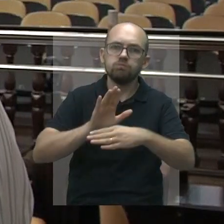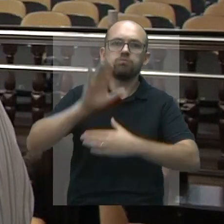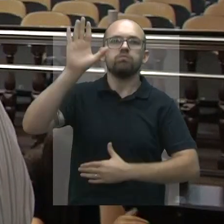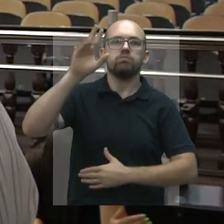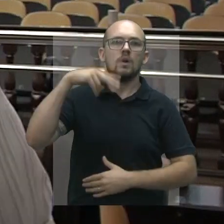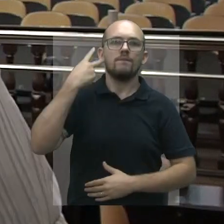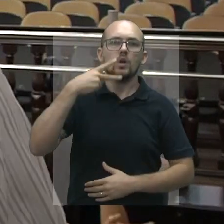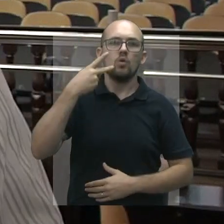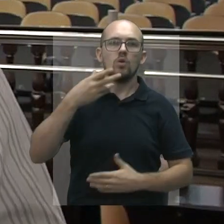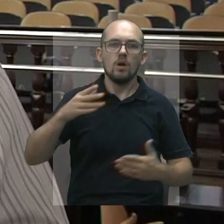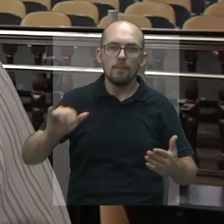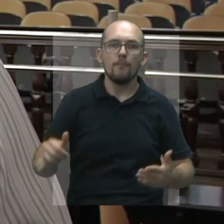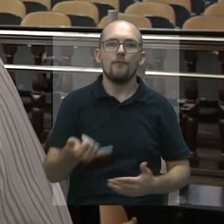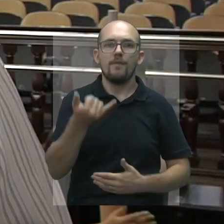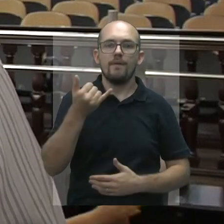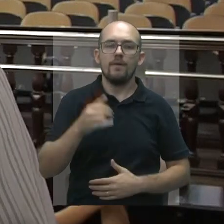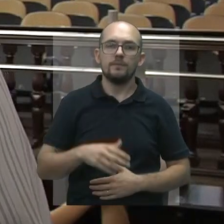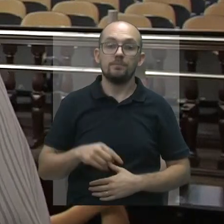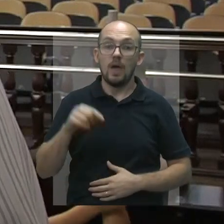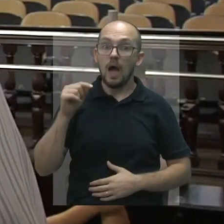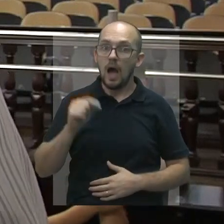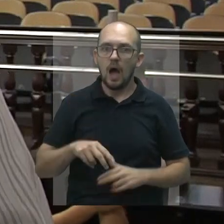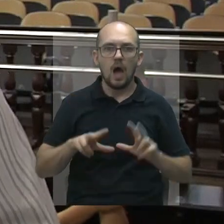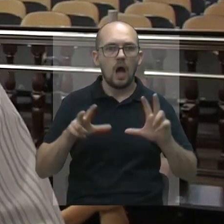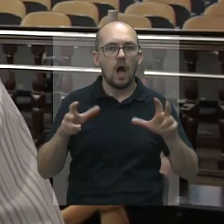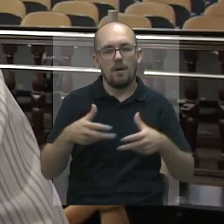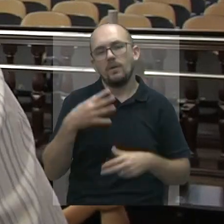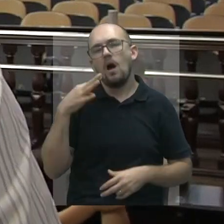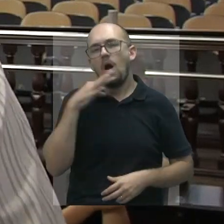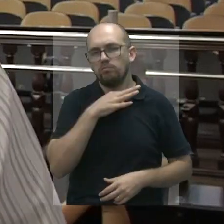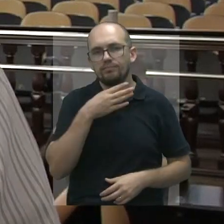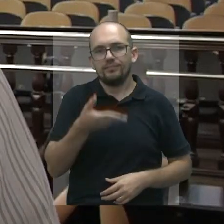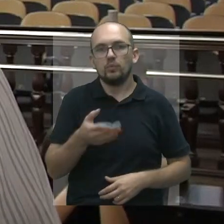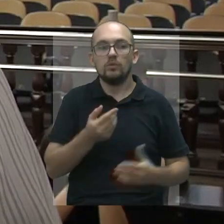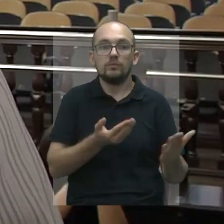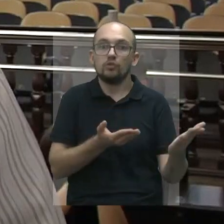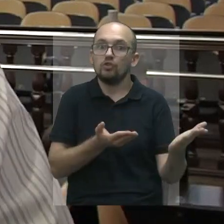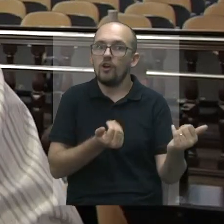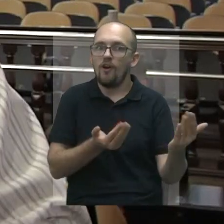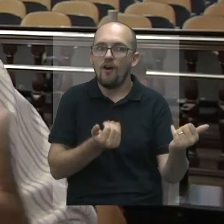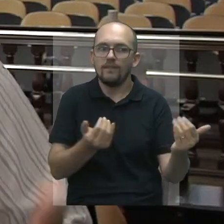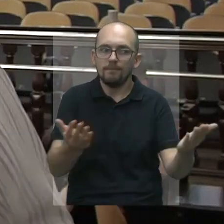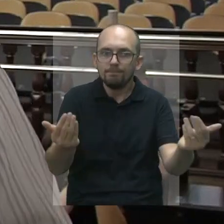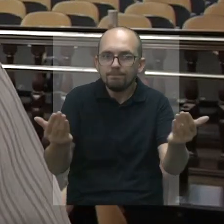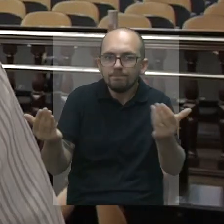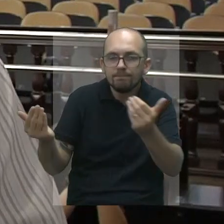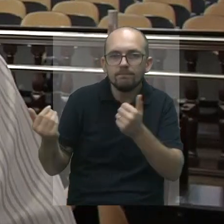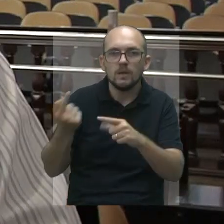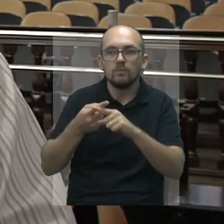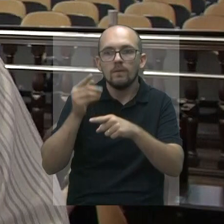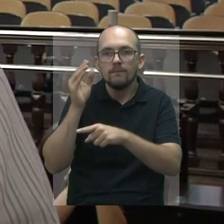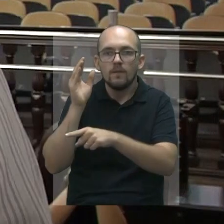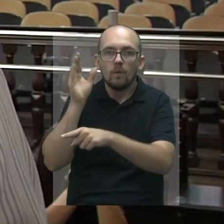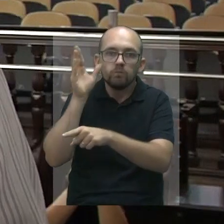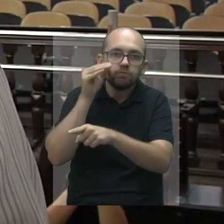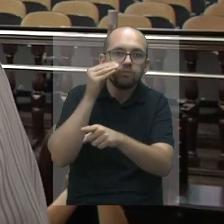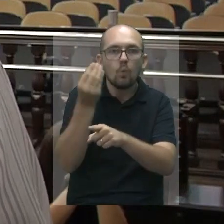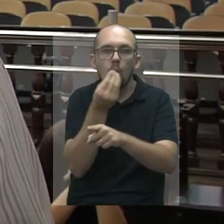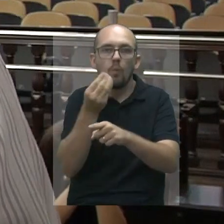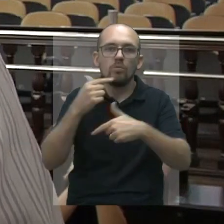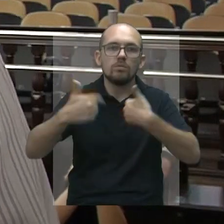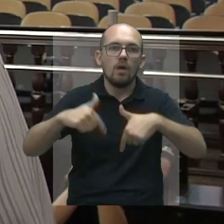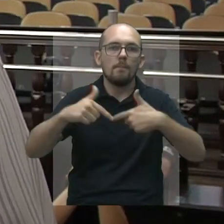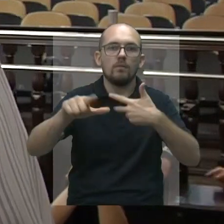a vereadores. E para a nossa casa é óbvio, né, que essa juventude venha se inteirando do trabalho